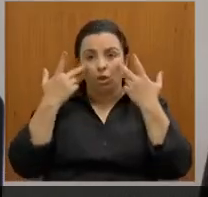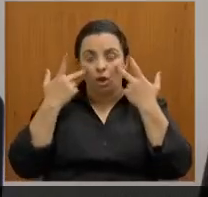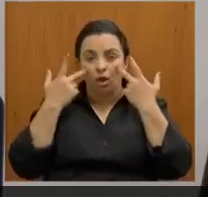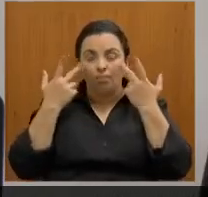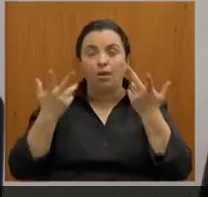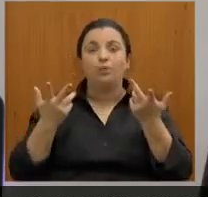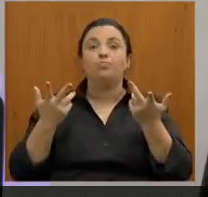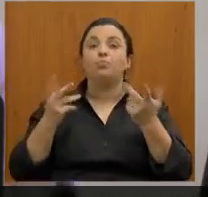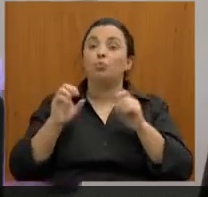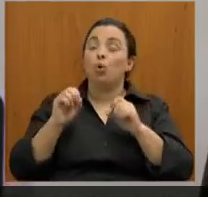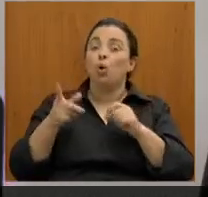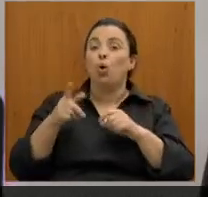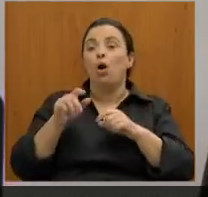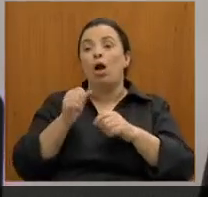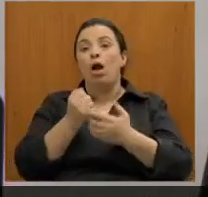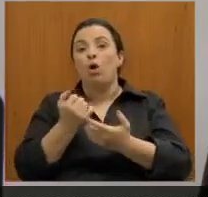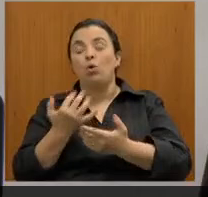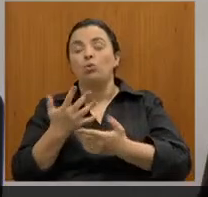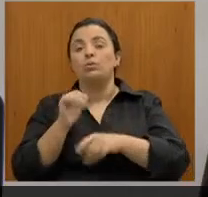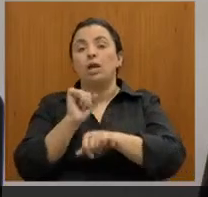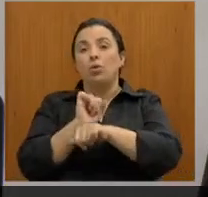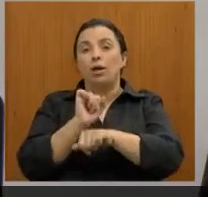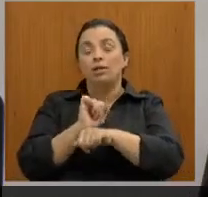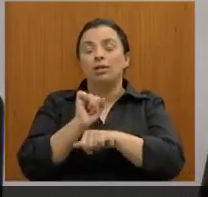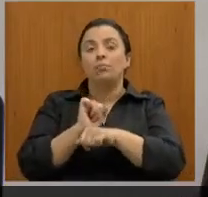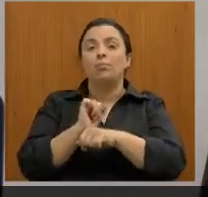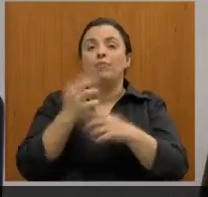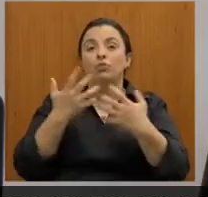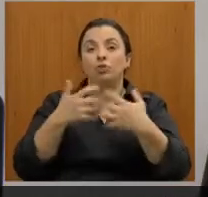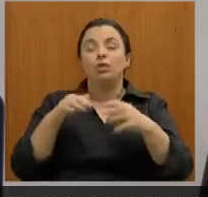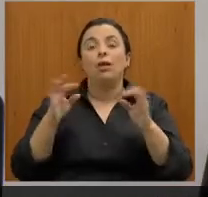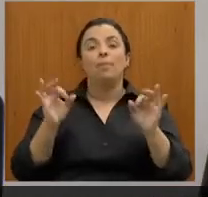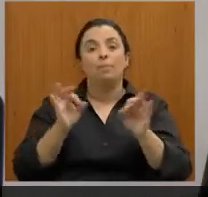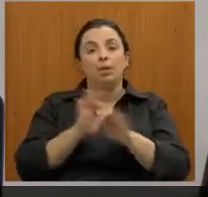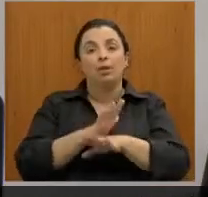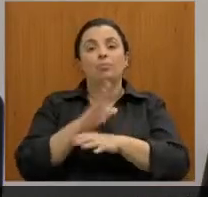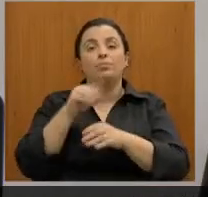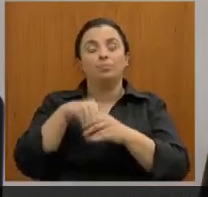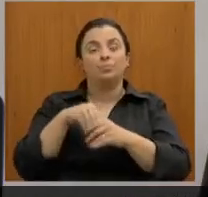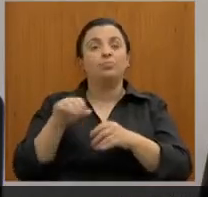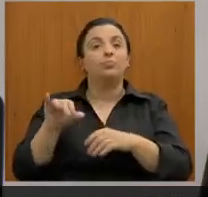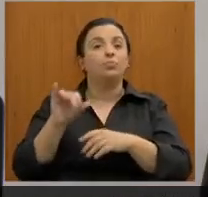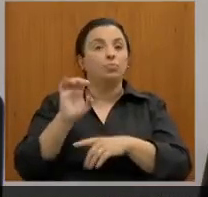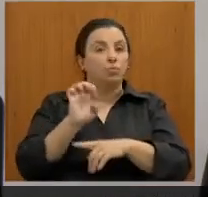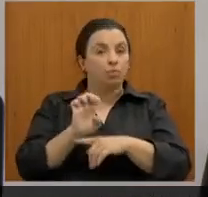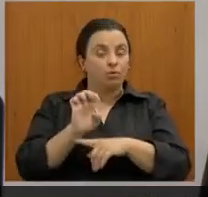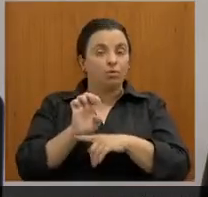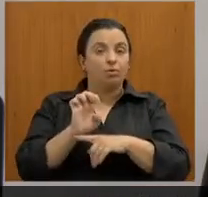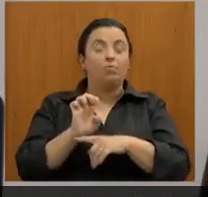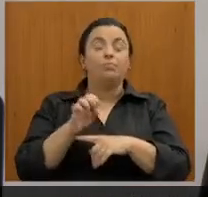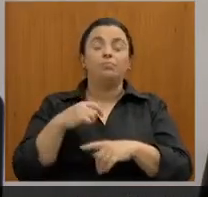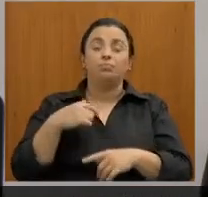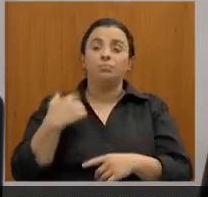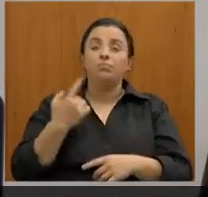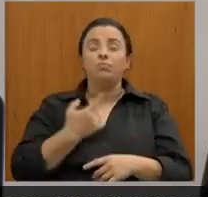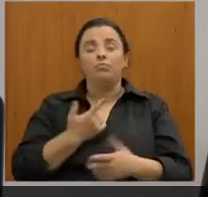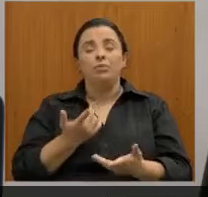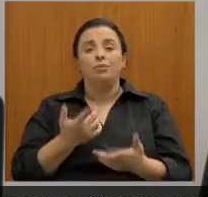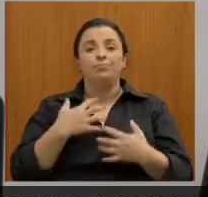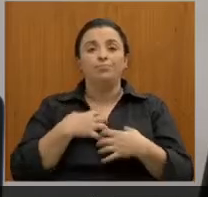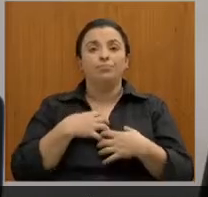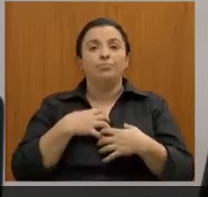para funcionar plenamente dentro do estado e a gente fica assim